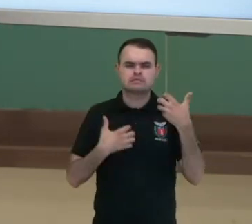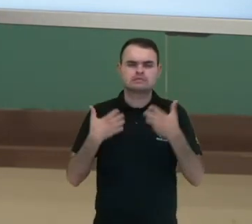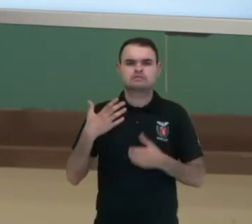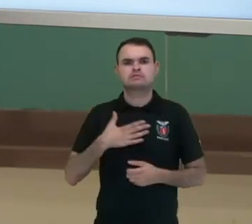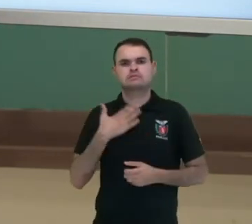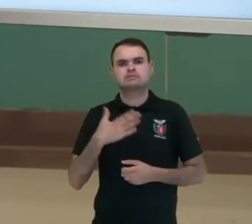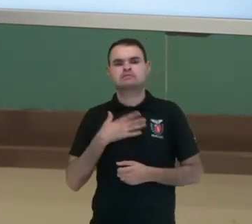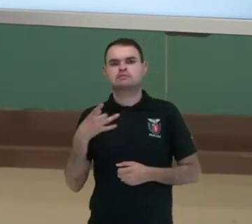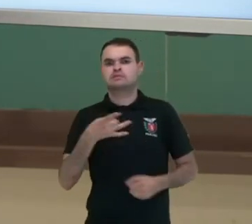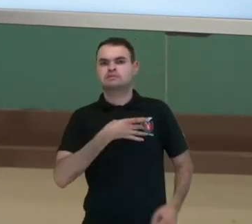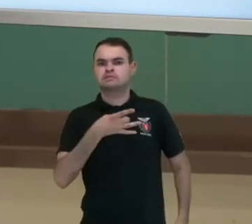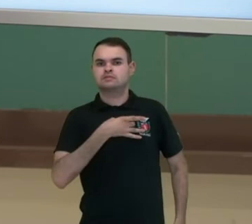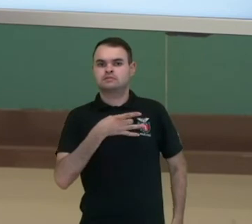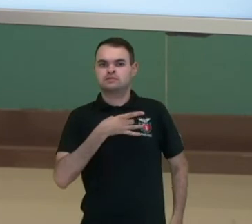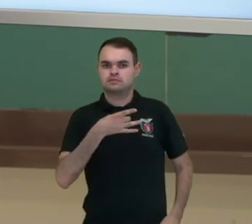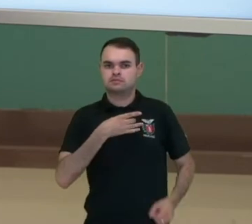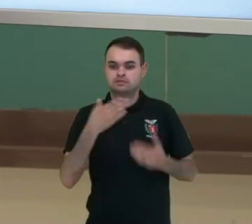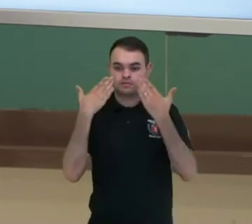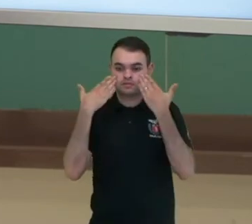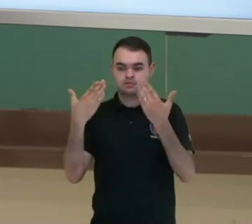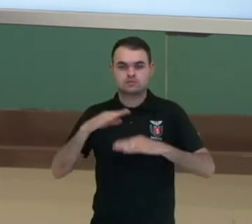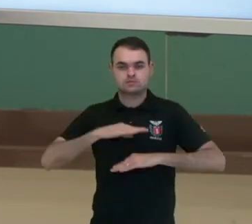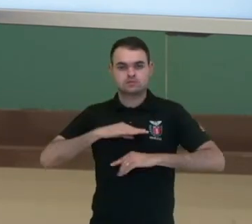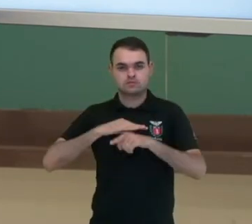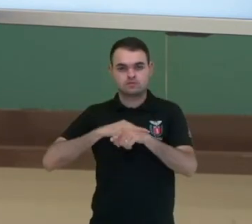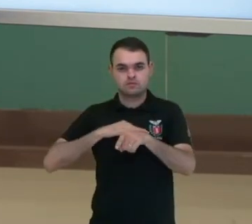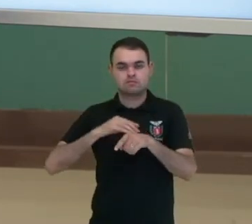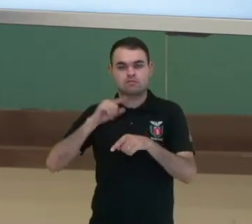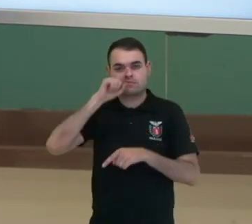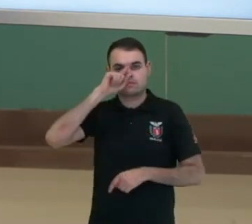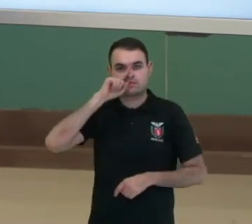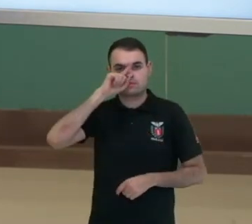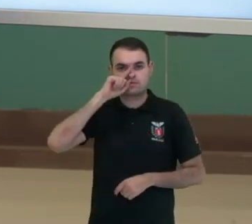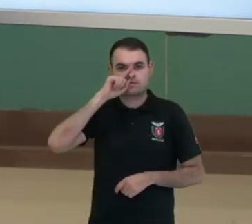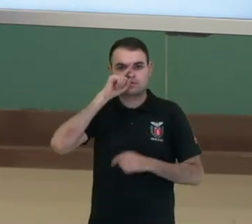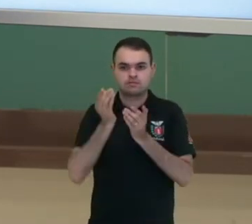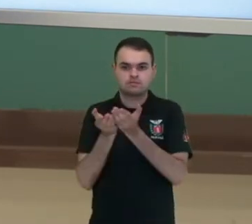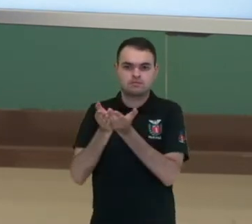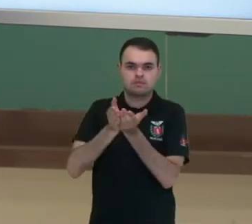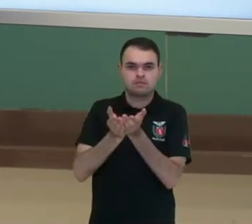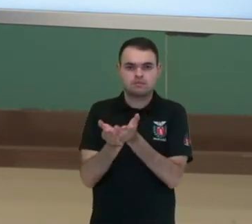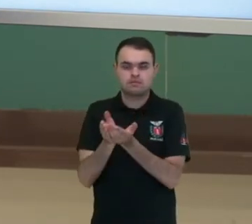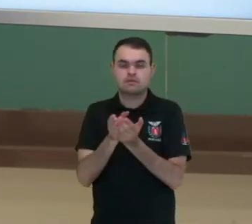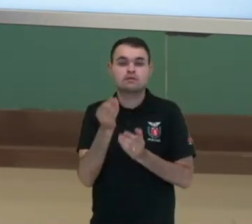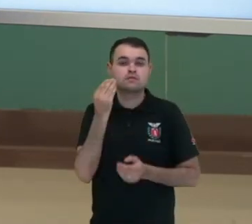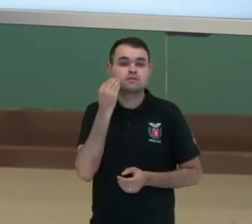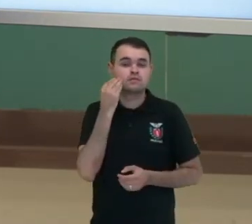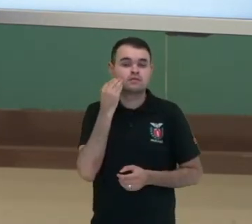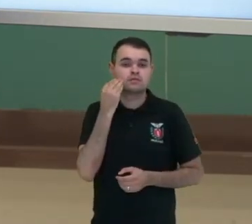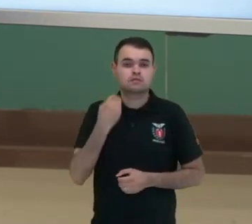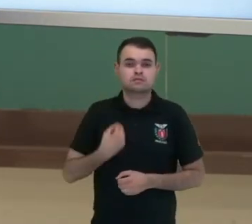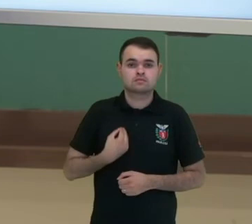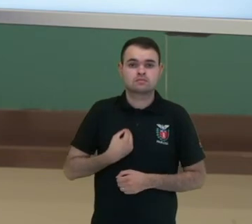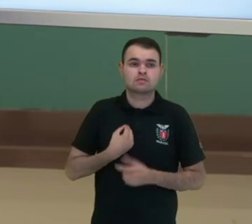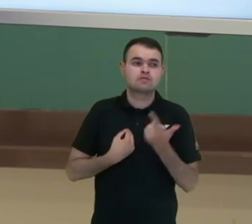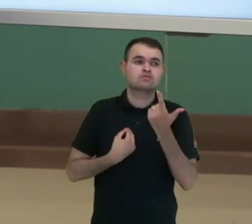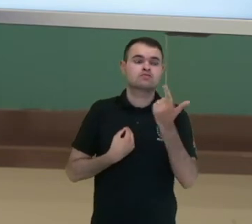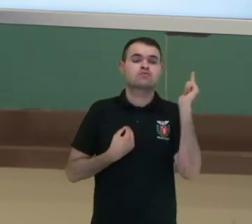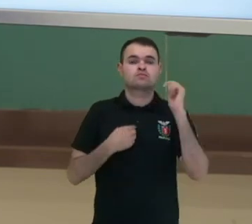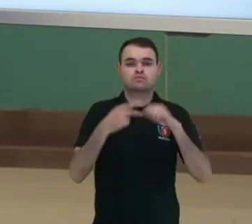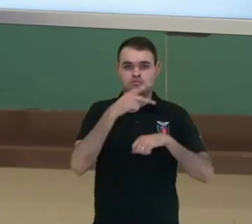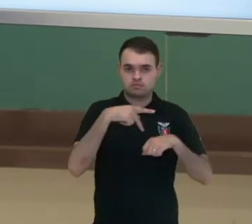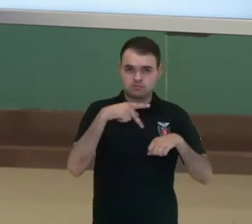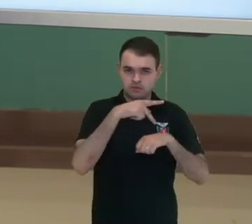né, diante da situação de vulnerabilidade na qual elas são transportadas para tentar sobreviver em outros países, né?